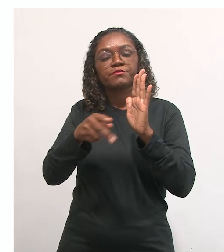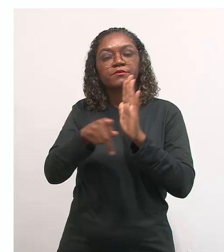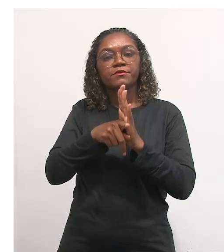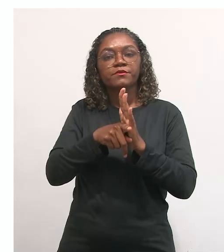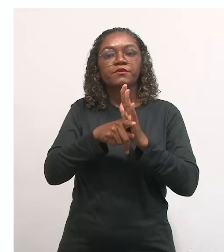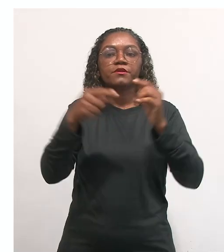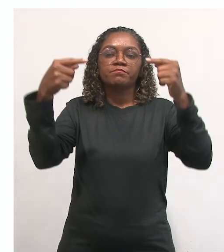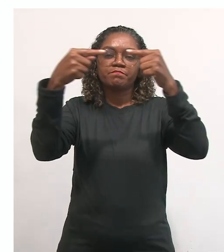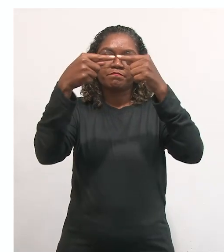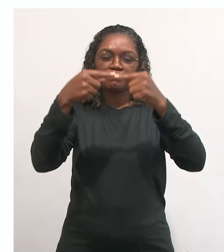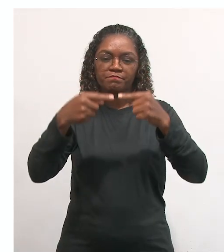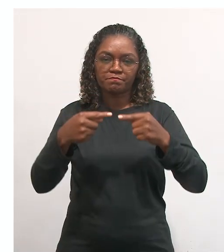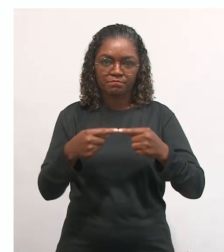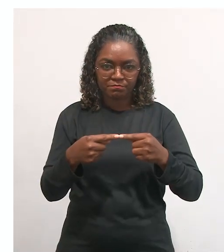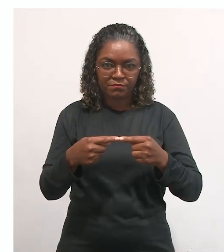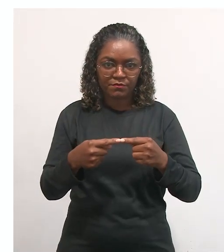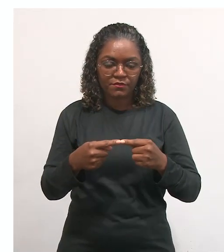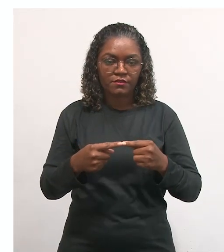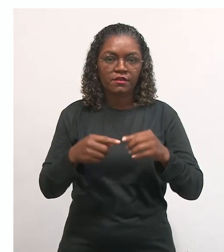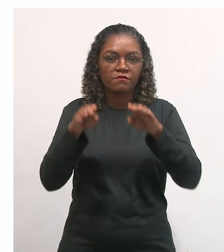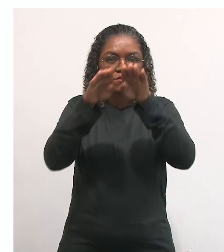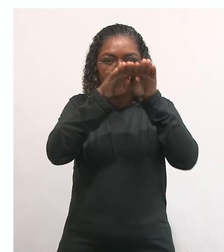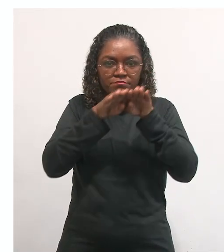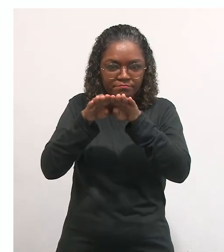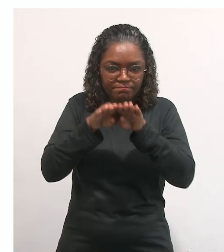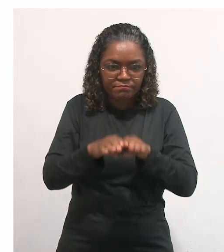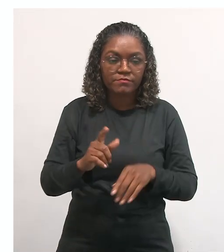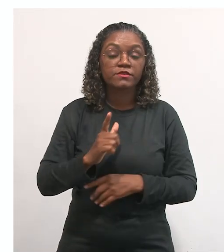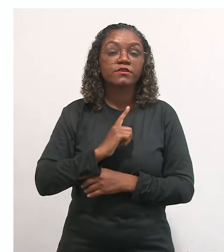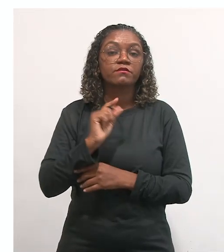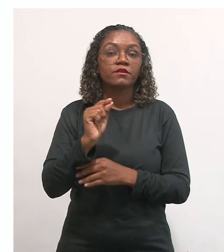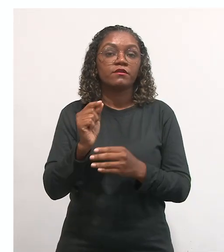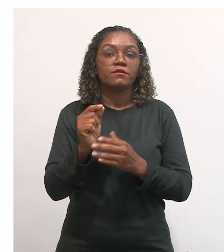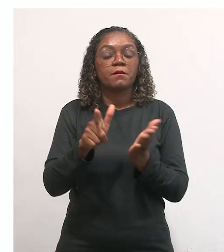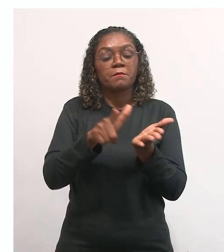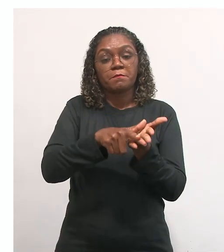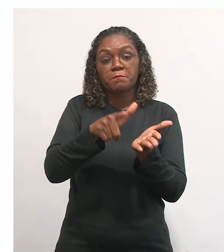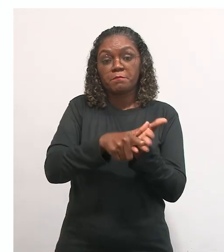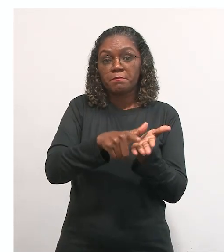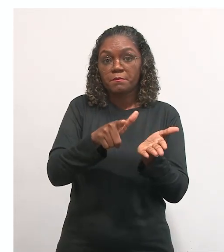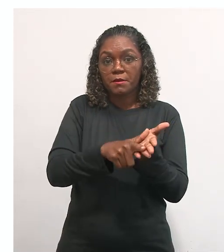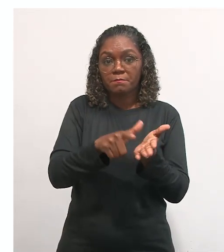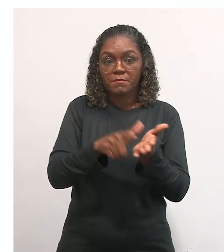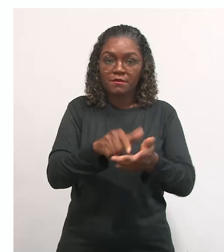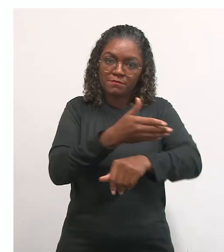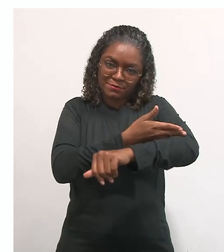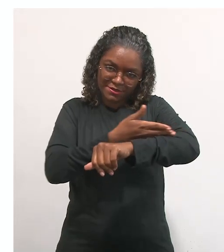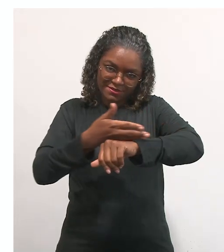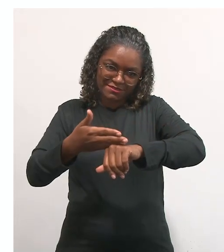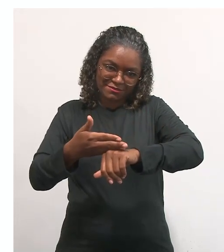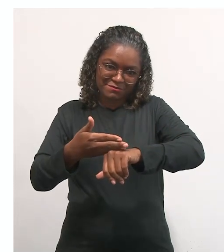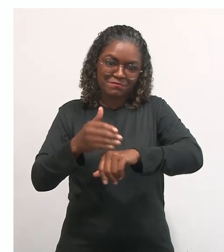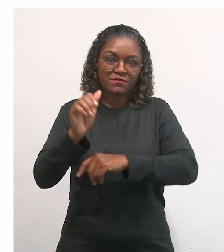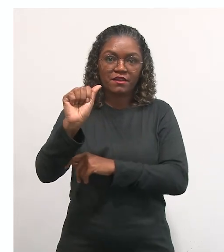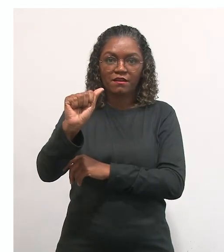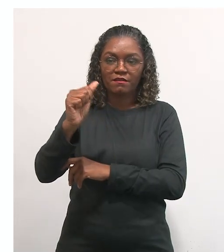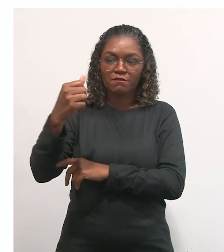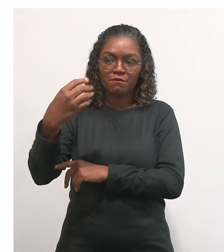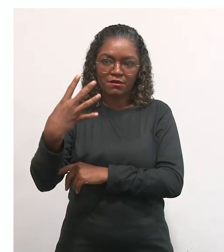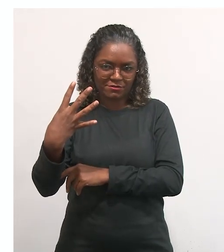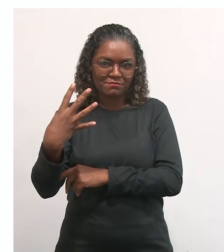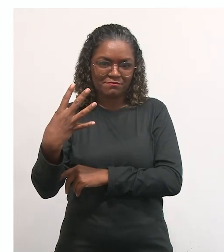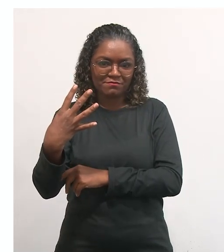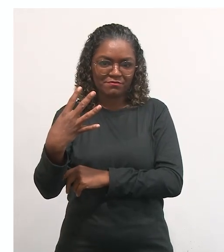formatação da estrutura de um trabalho nós trabalhamos ali com papel branco de formato A4 né aquele bem comum lá do A4